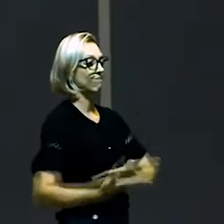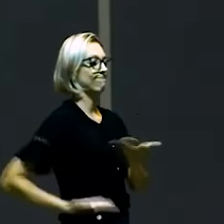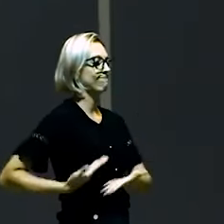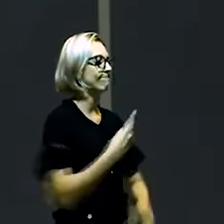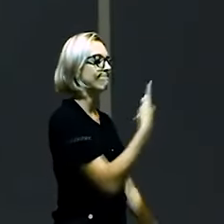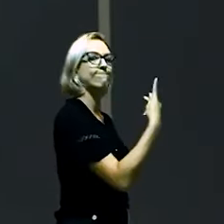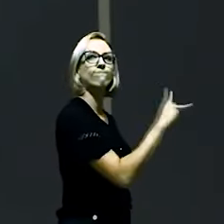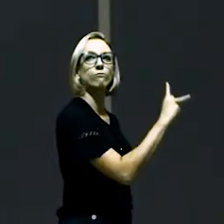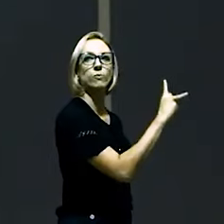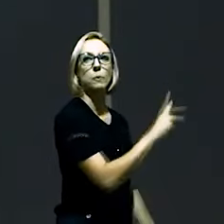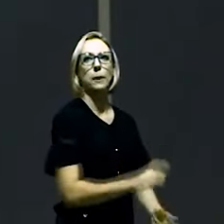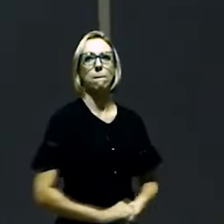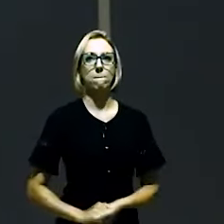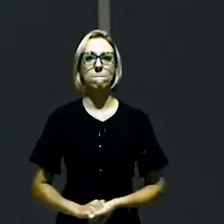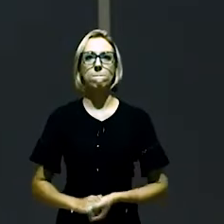É isso que acontece